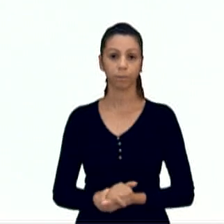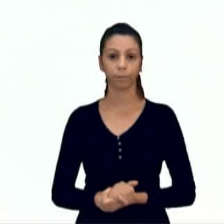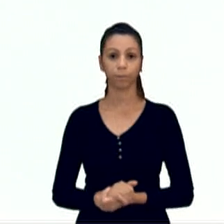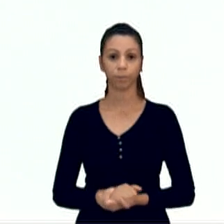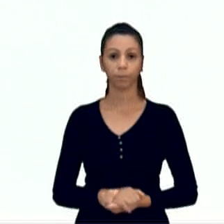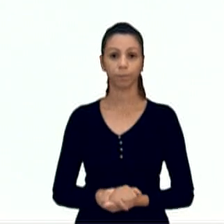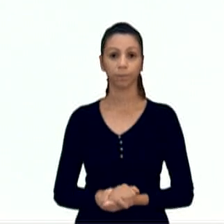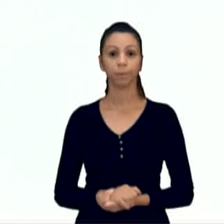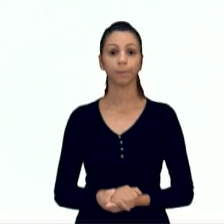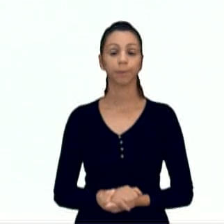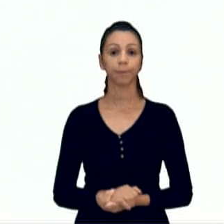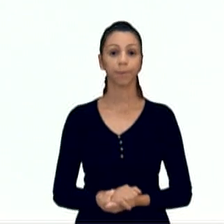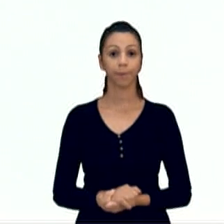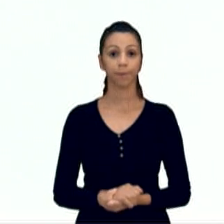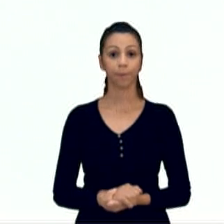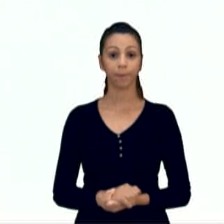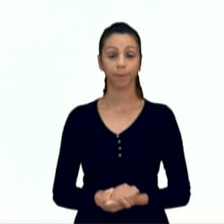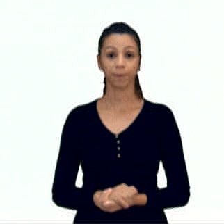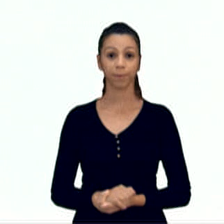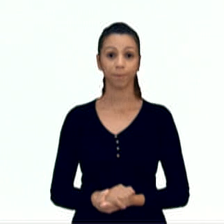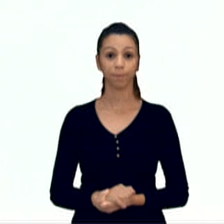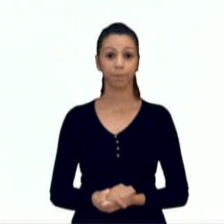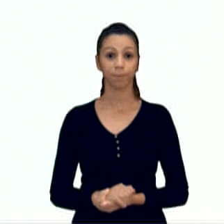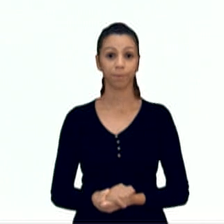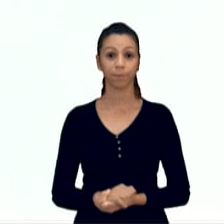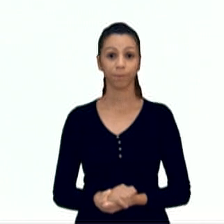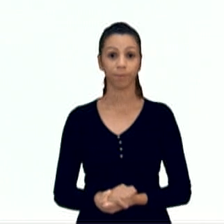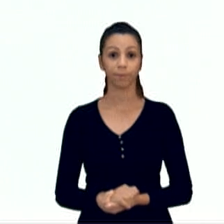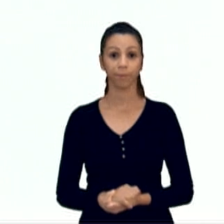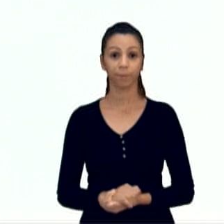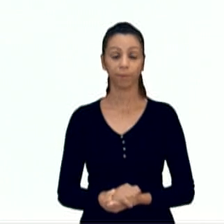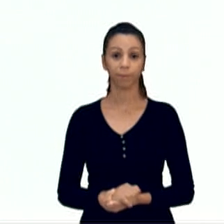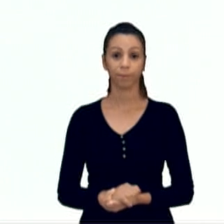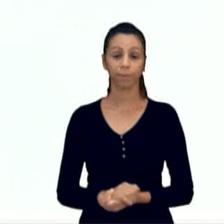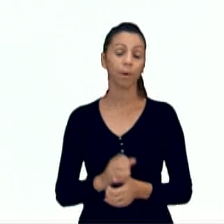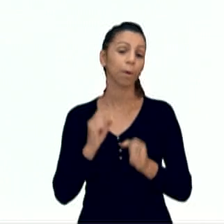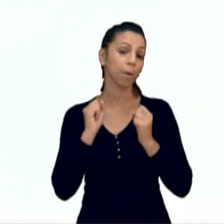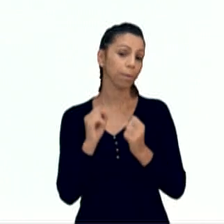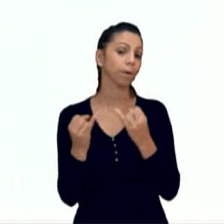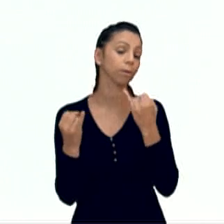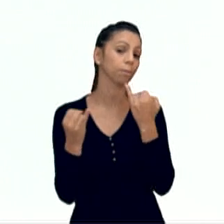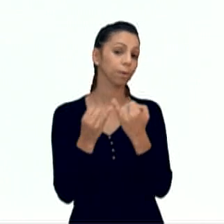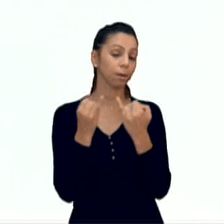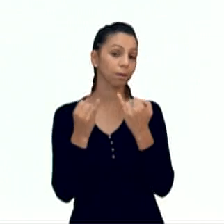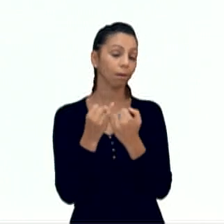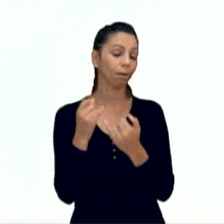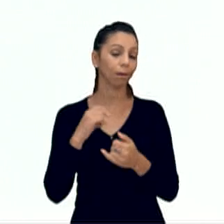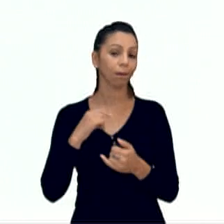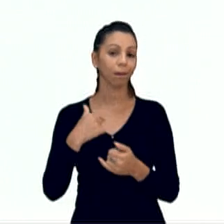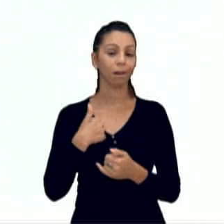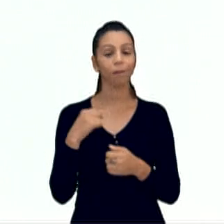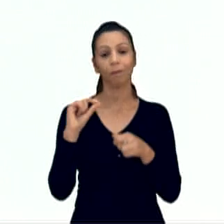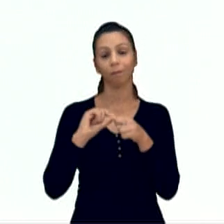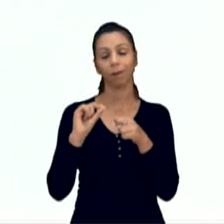my head I'm quite busy. Pode parecer que eu não estou fazendo